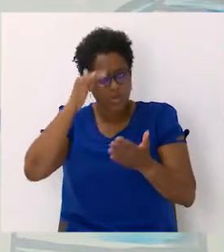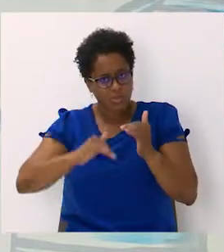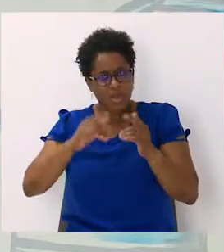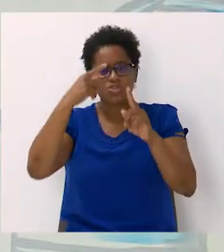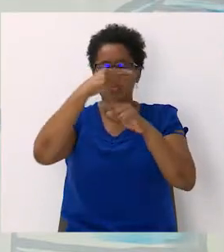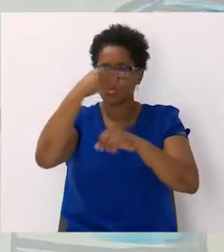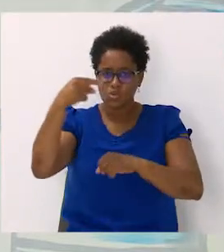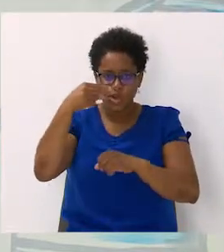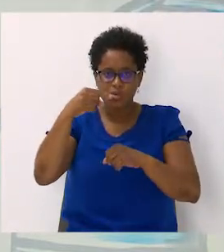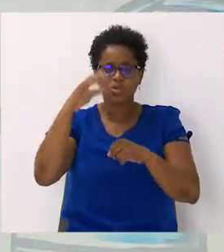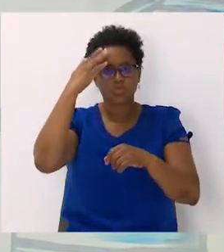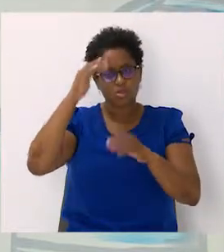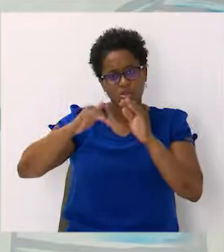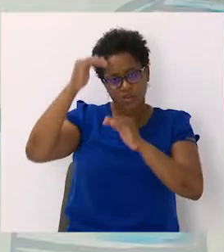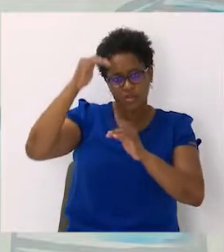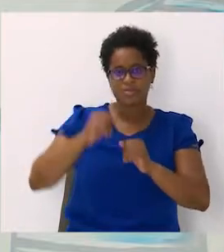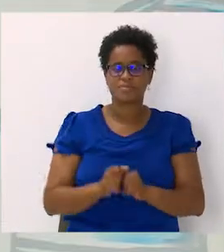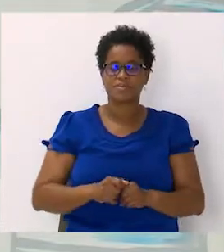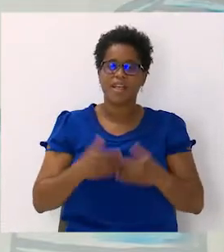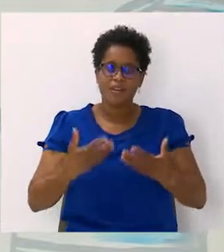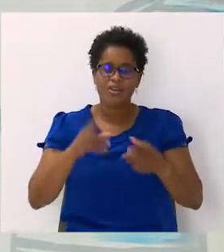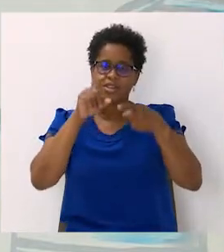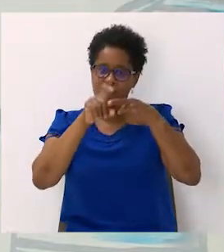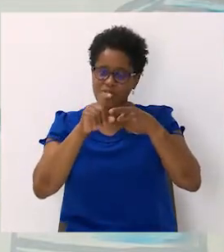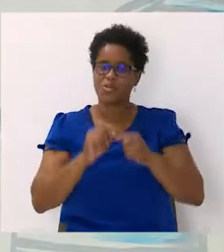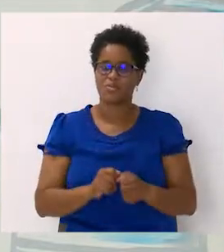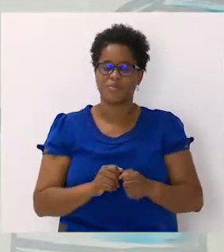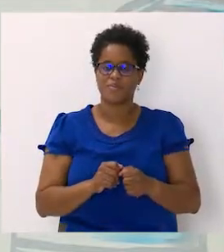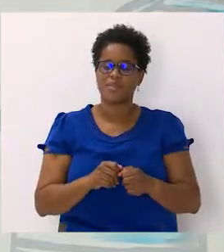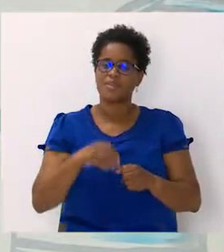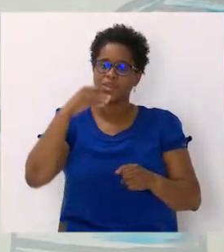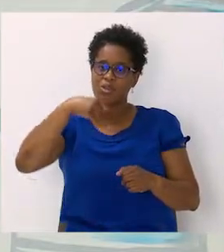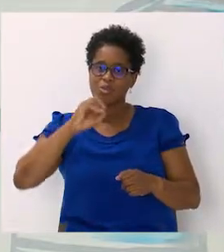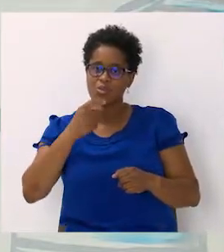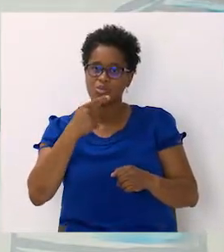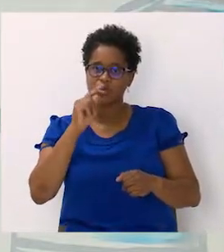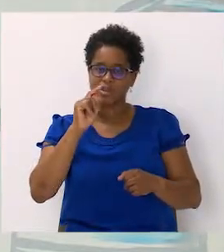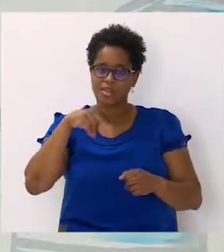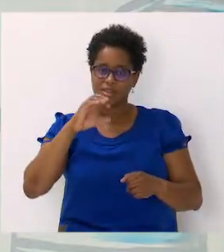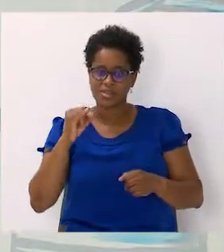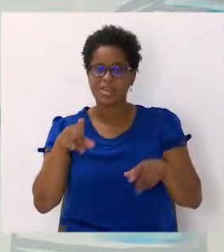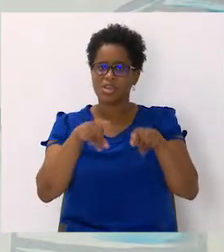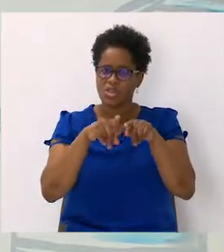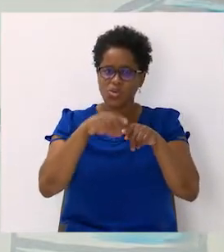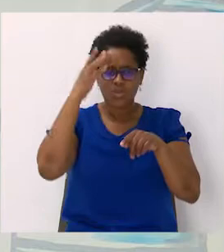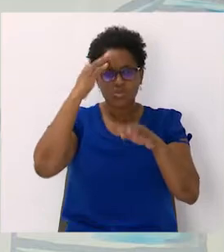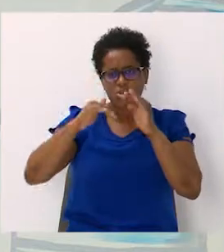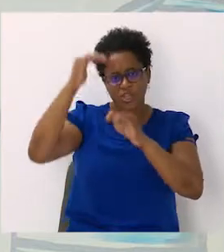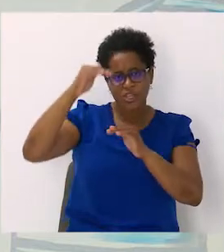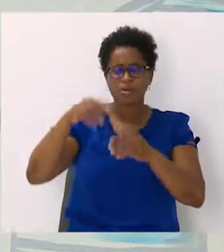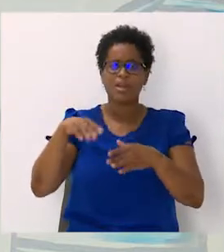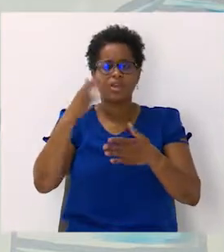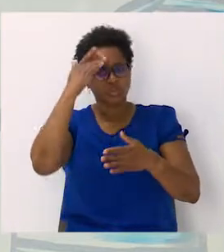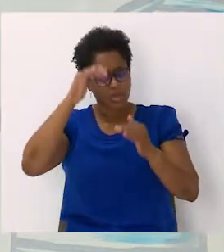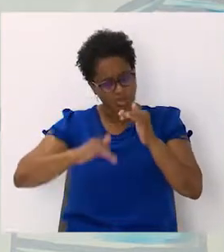subtrair os expoentes. Na divisão de potência com o mesmo expoente e bases